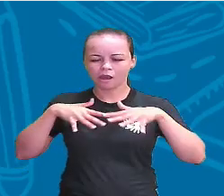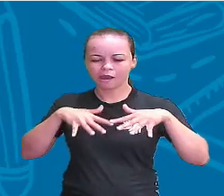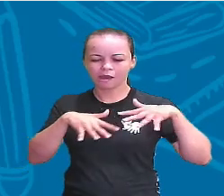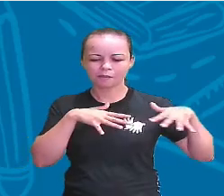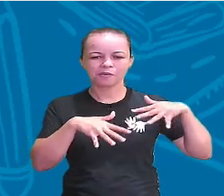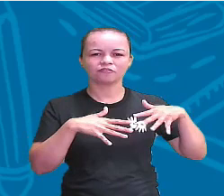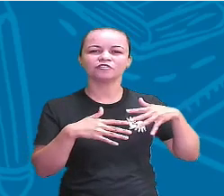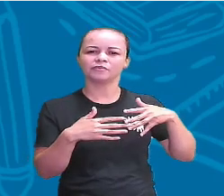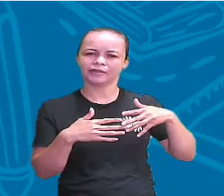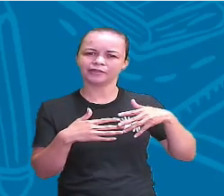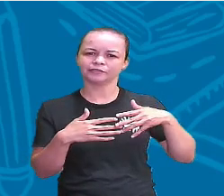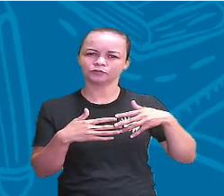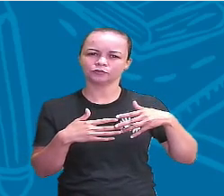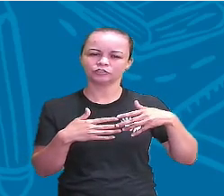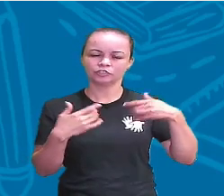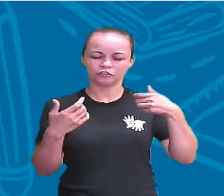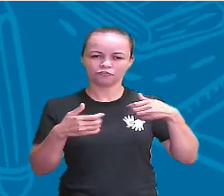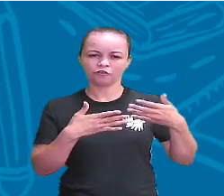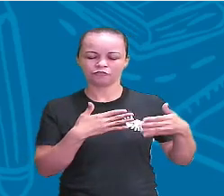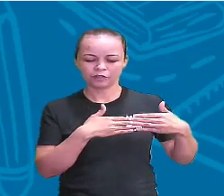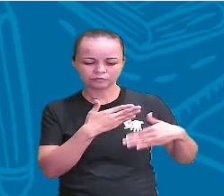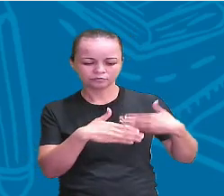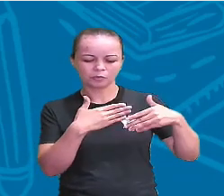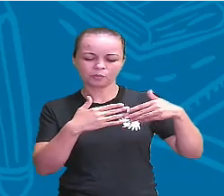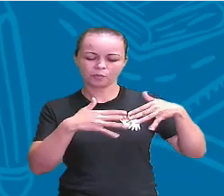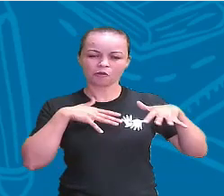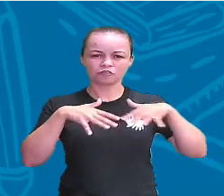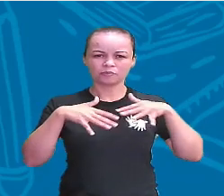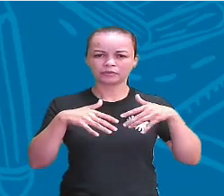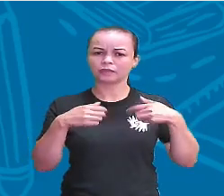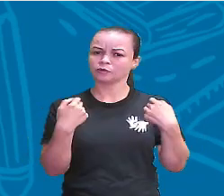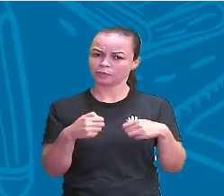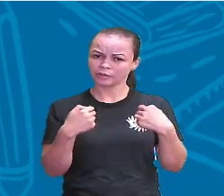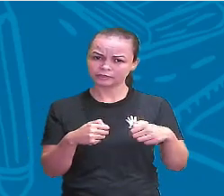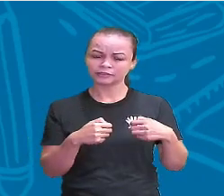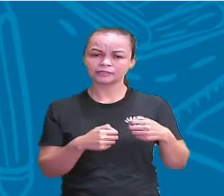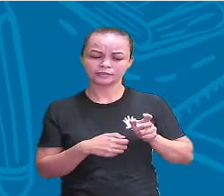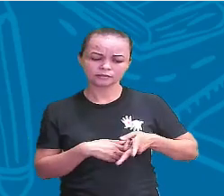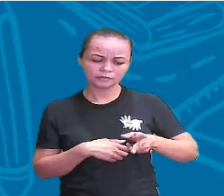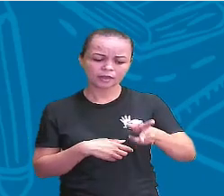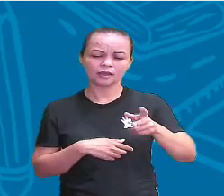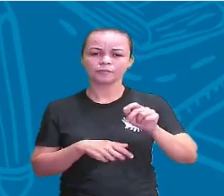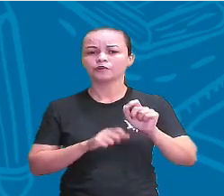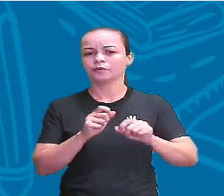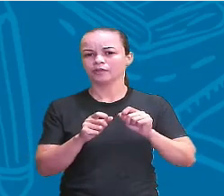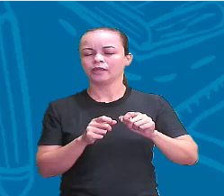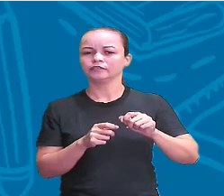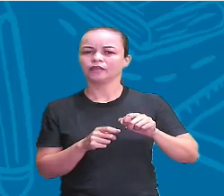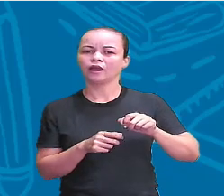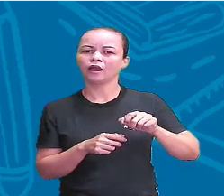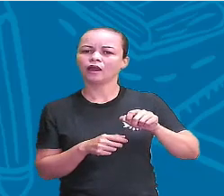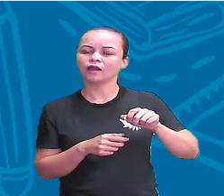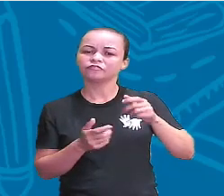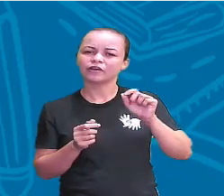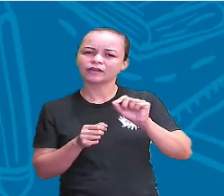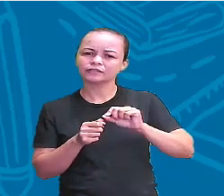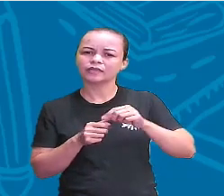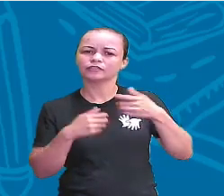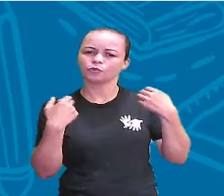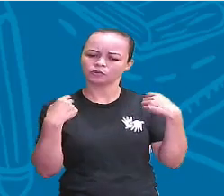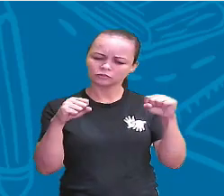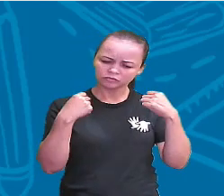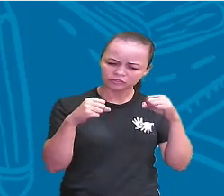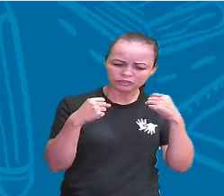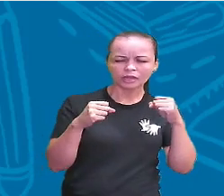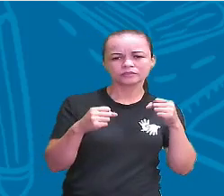em movimento, tá certo? Portanto, a gente precisa frequentemente estar realizando, né, praticando atividade